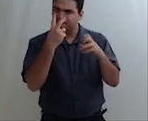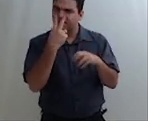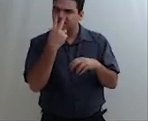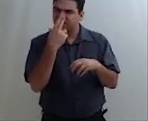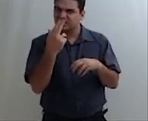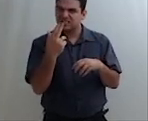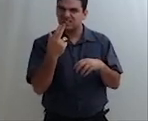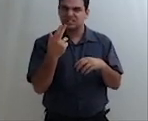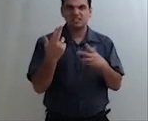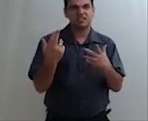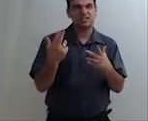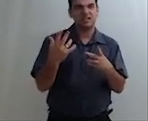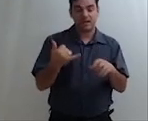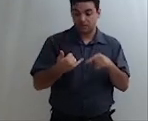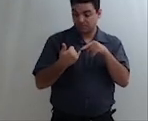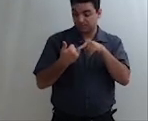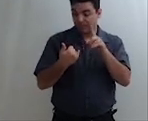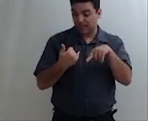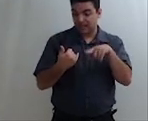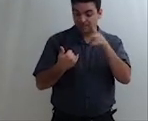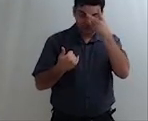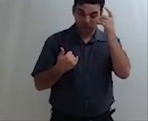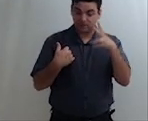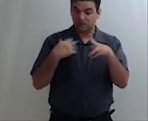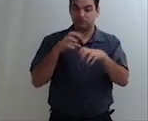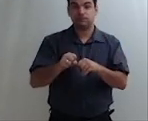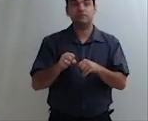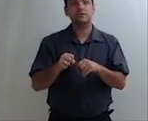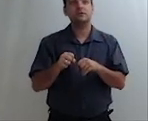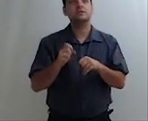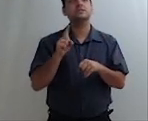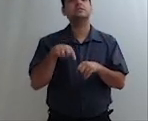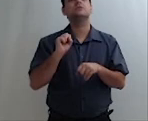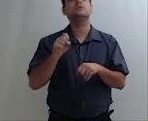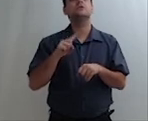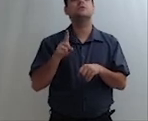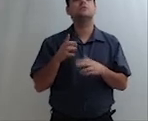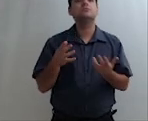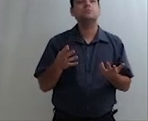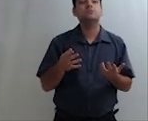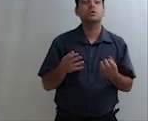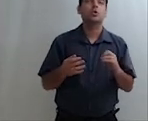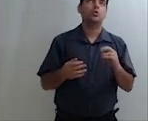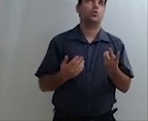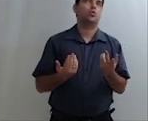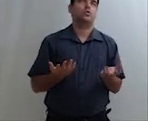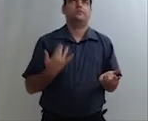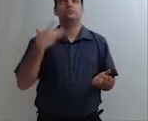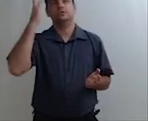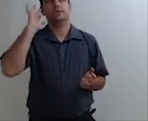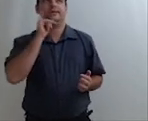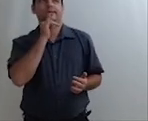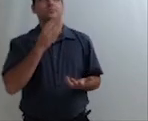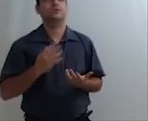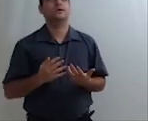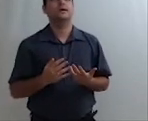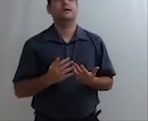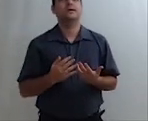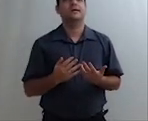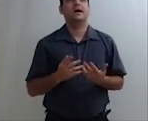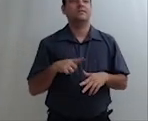aquela pessoa é a pessoa que cometeu o crime ou às vezes pior ainda quando durante uma situação de